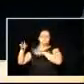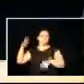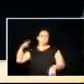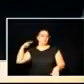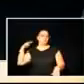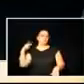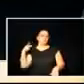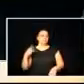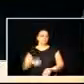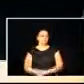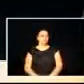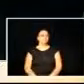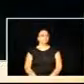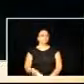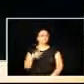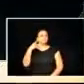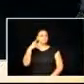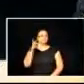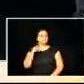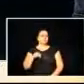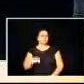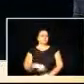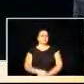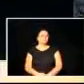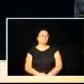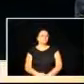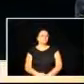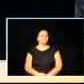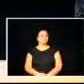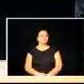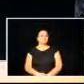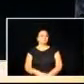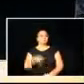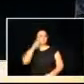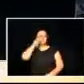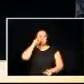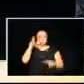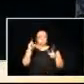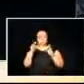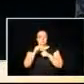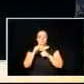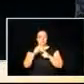aqui um fortalecimento das palavras do vereador Luizinho, quando